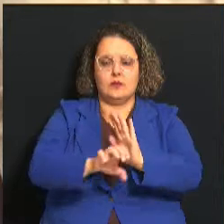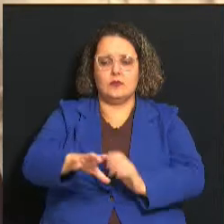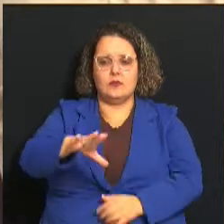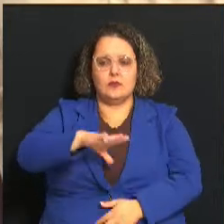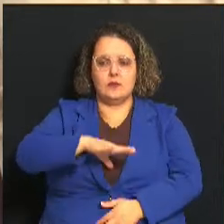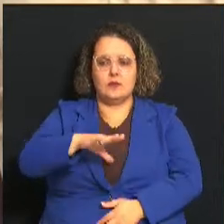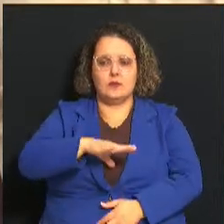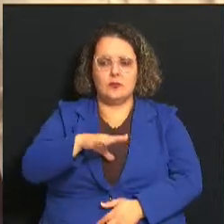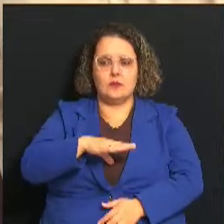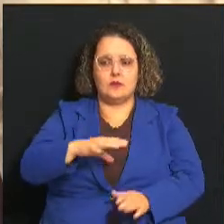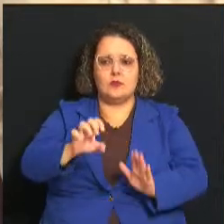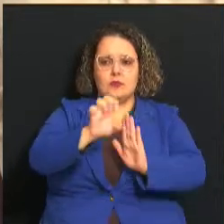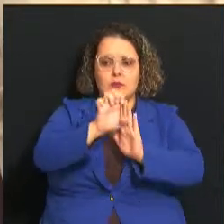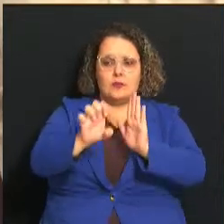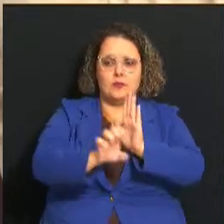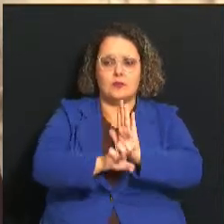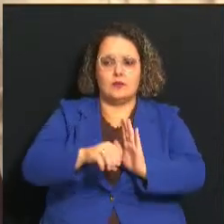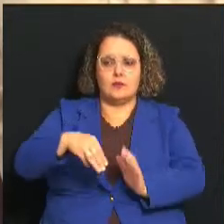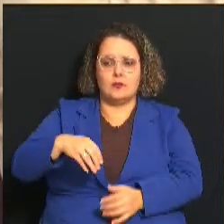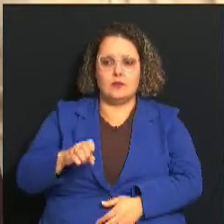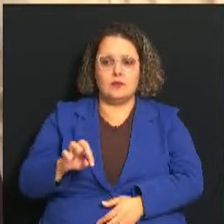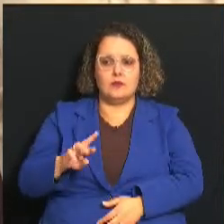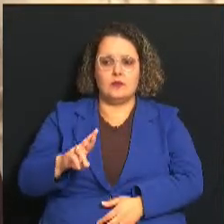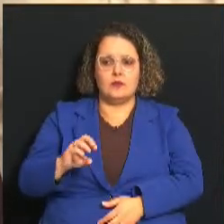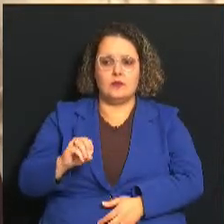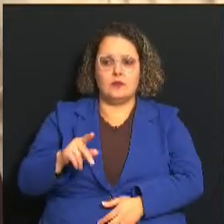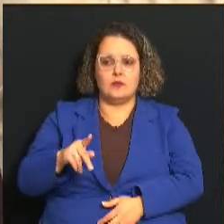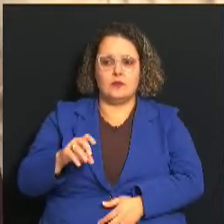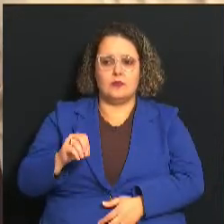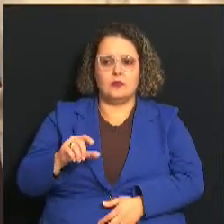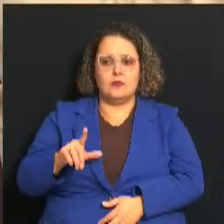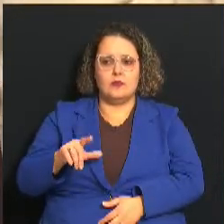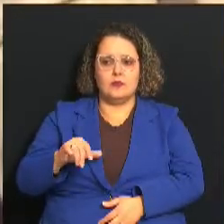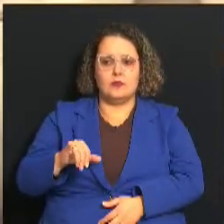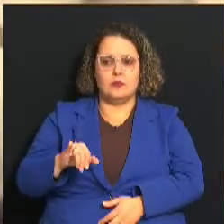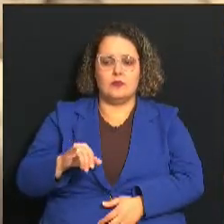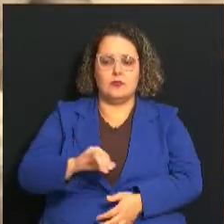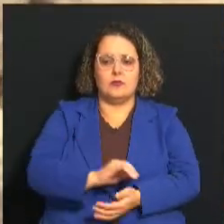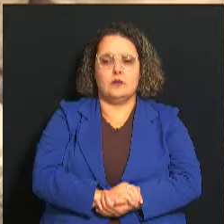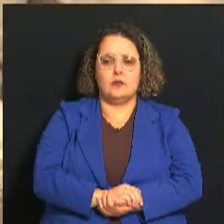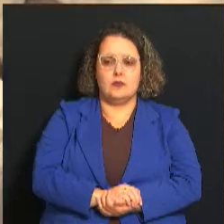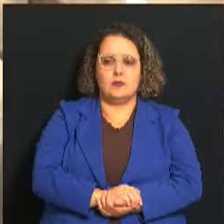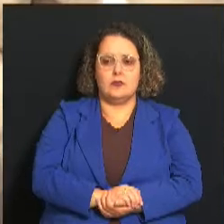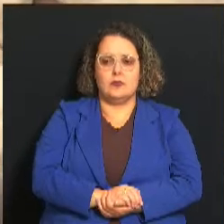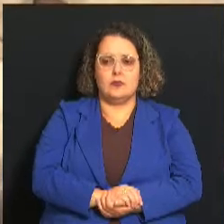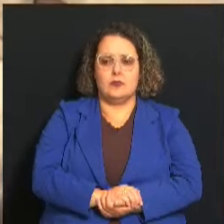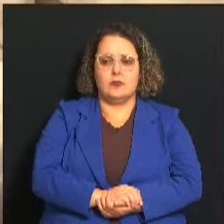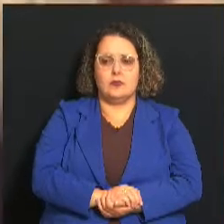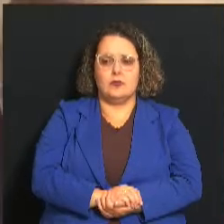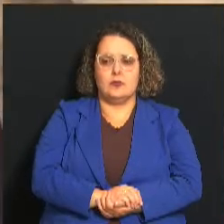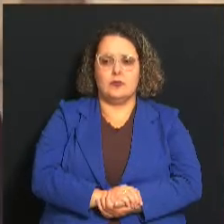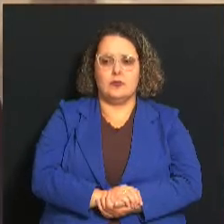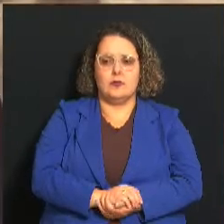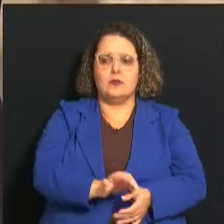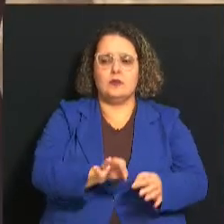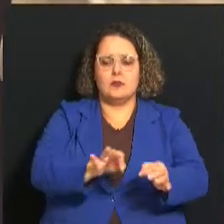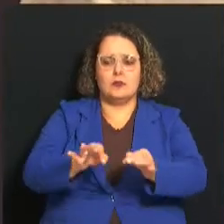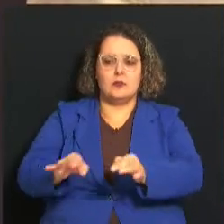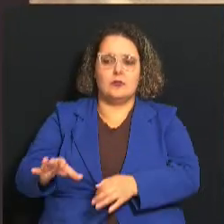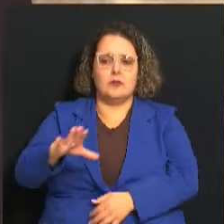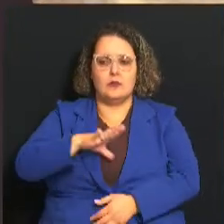do Estatuto da Metrópole, da Política Municipal de Educação Ambiental e dos Planos e Programas